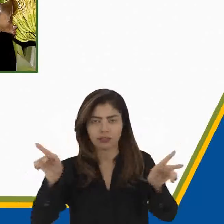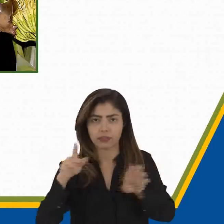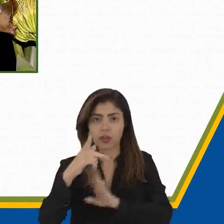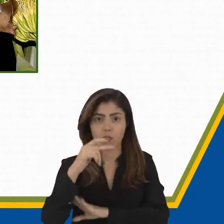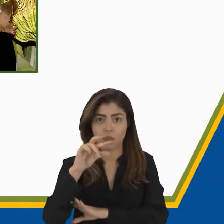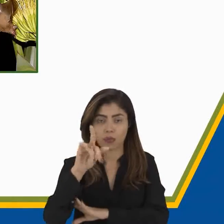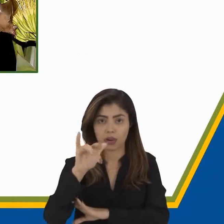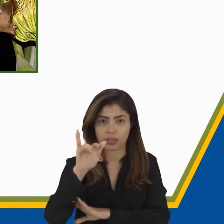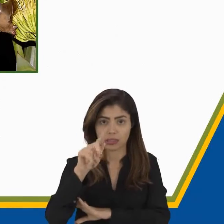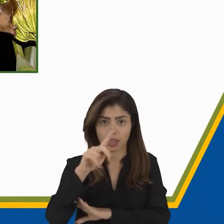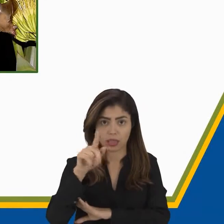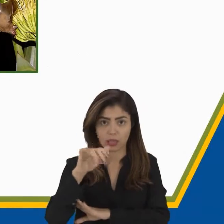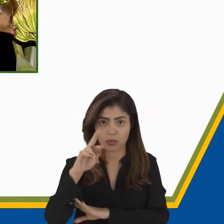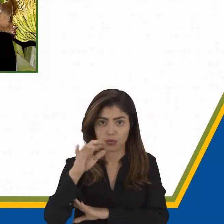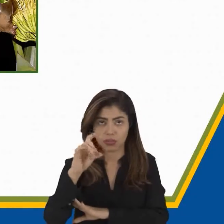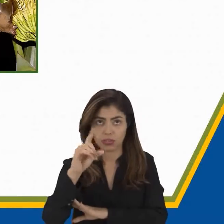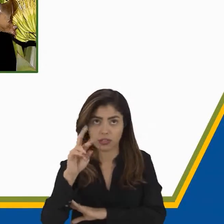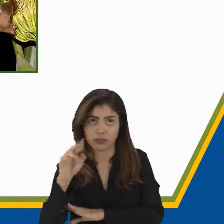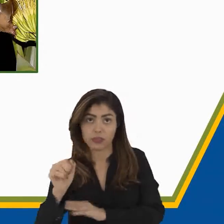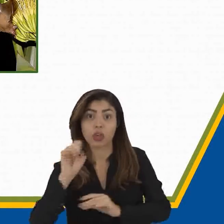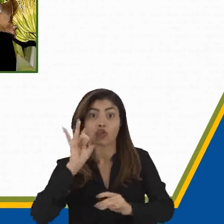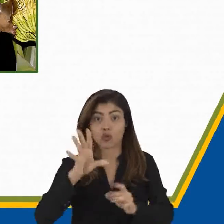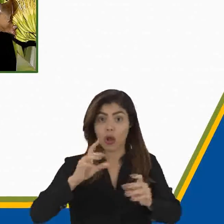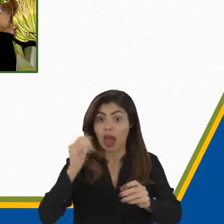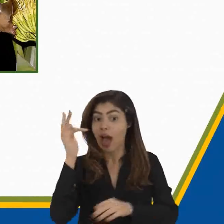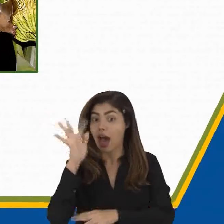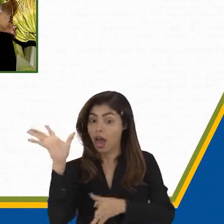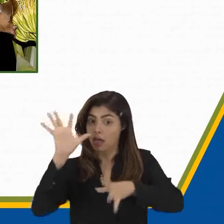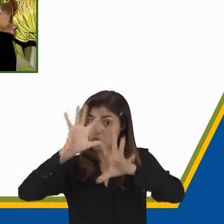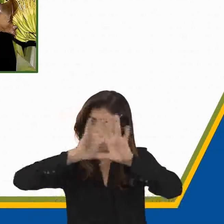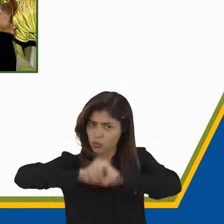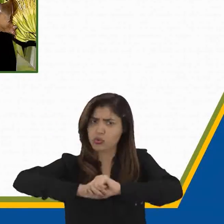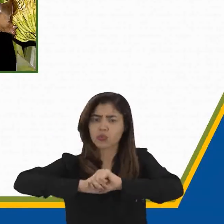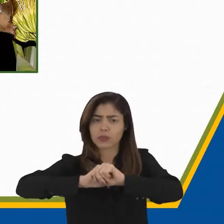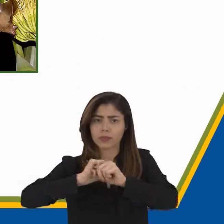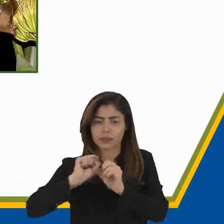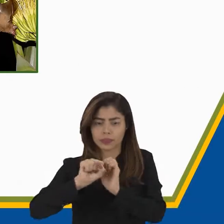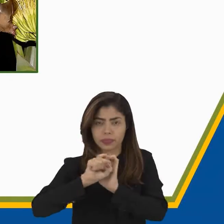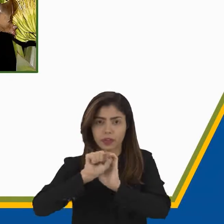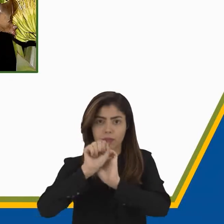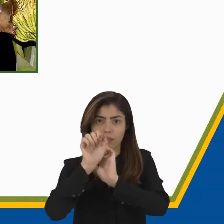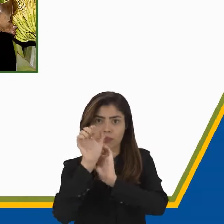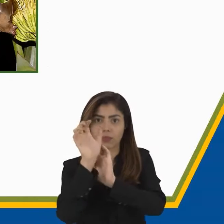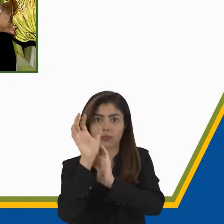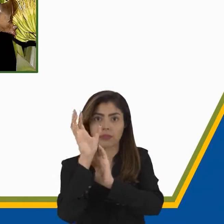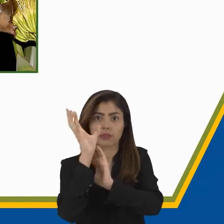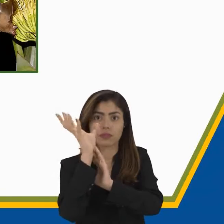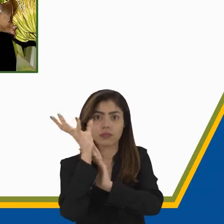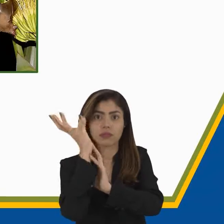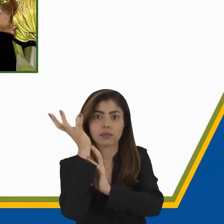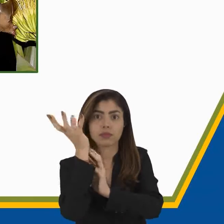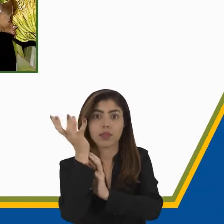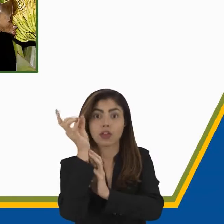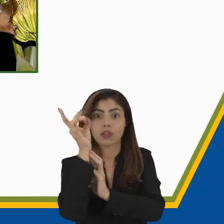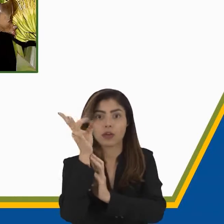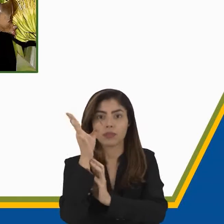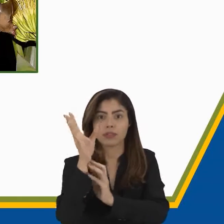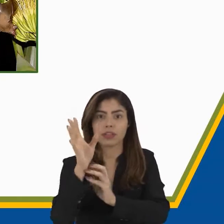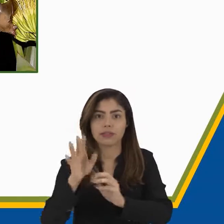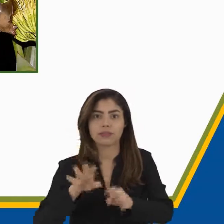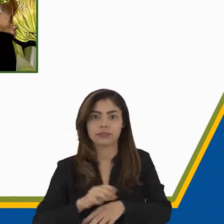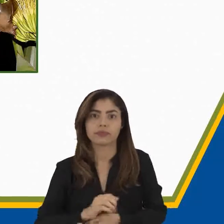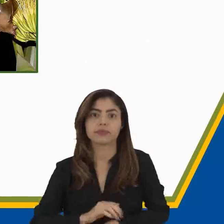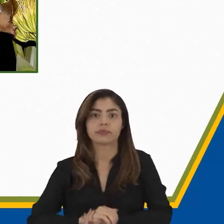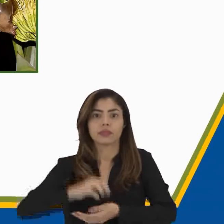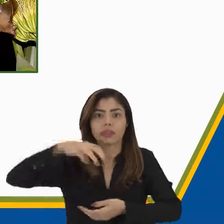temos plantas que as flores só abrem à noite, né, que são adaptadas, e aí acabam atraindo morcegos, como vocês podem